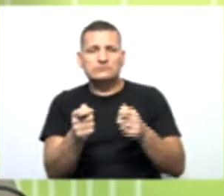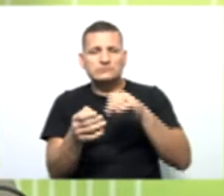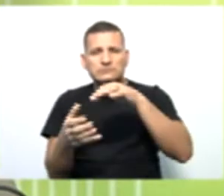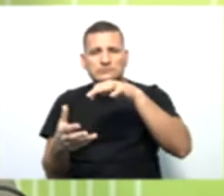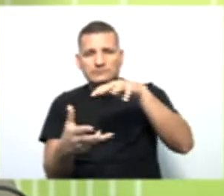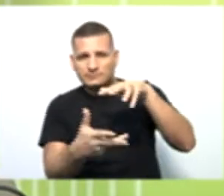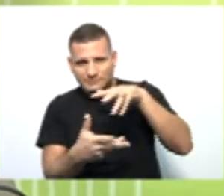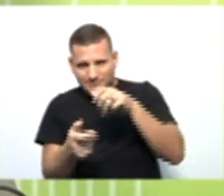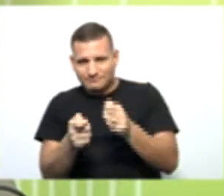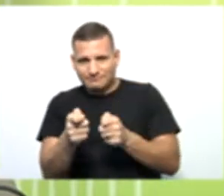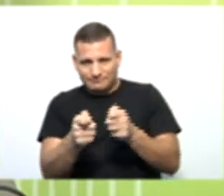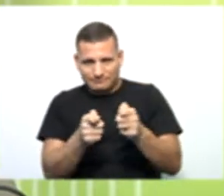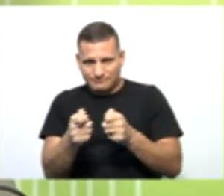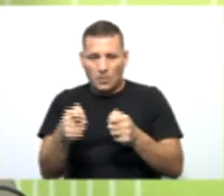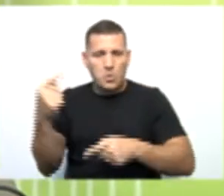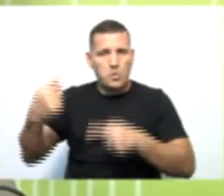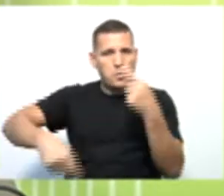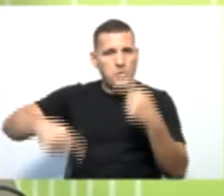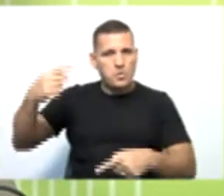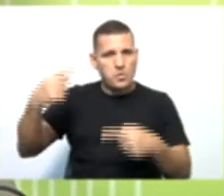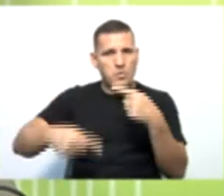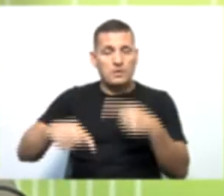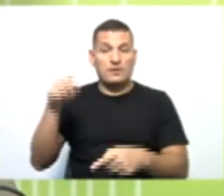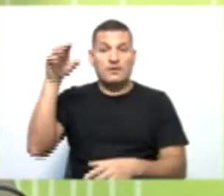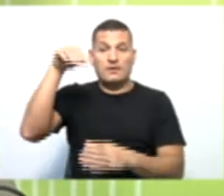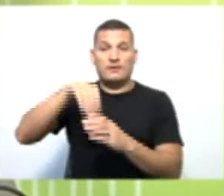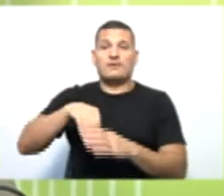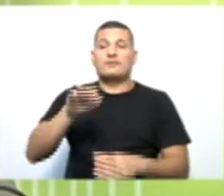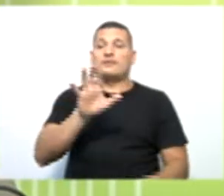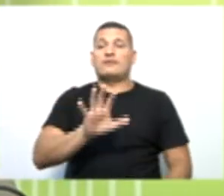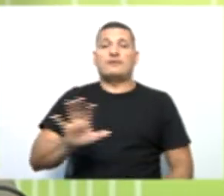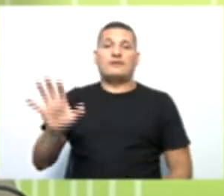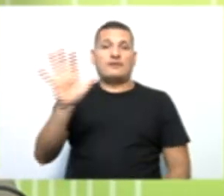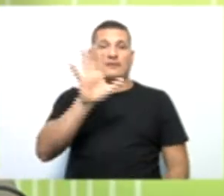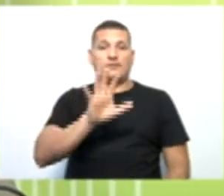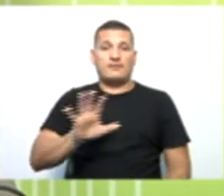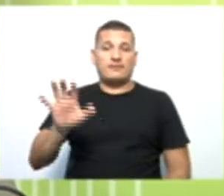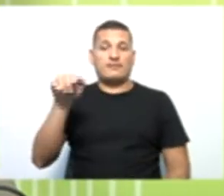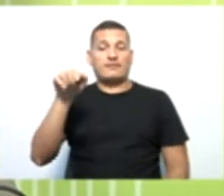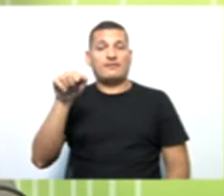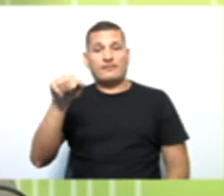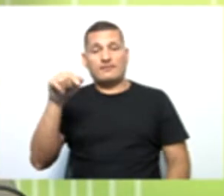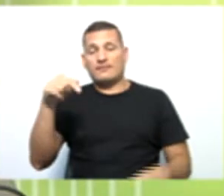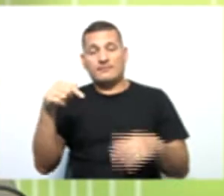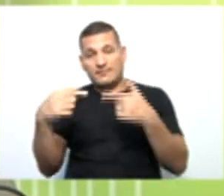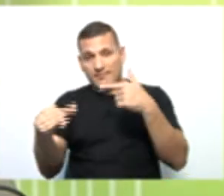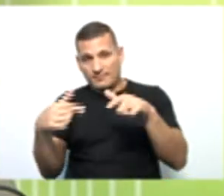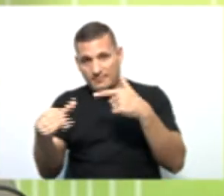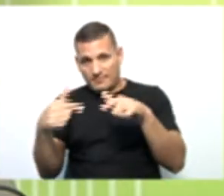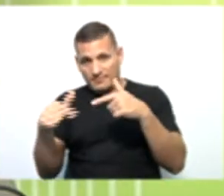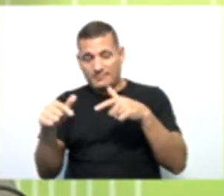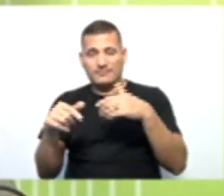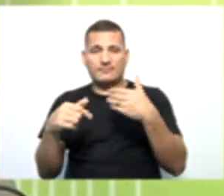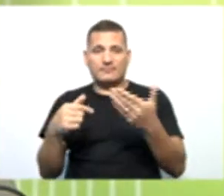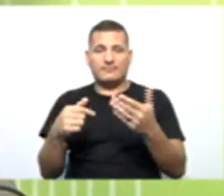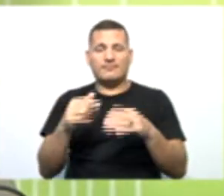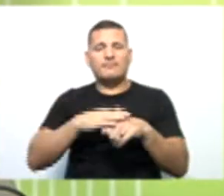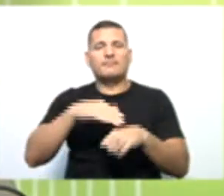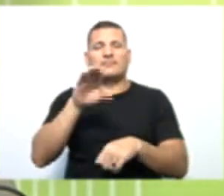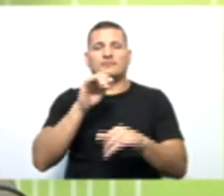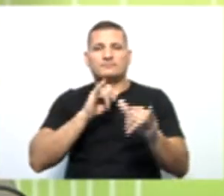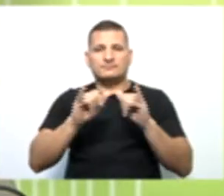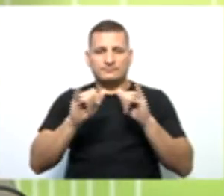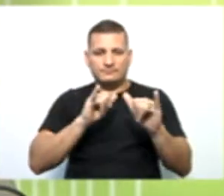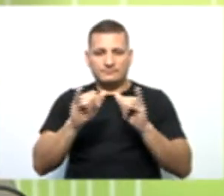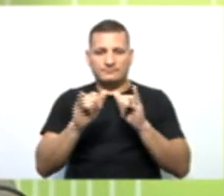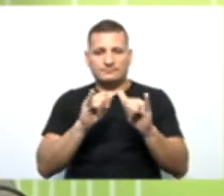forma competitiva dentro da região que ela opera, que ela funciona. Então, são mais informações